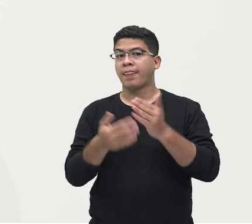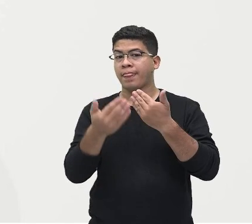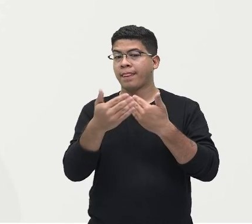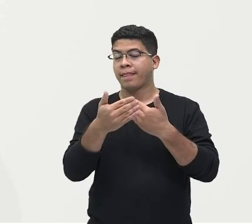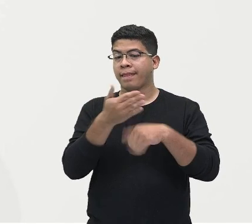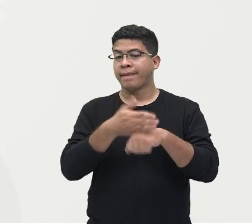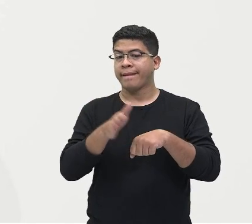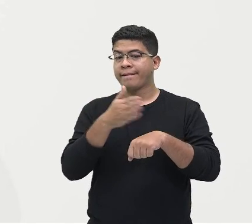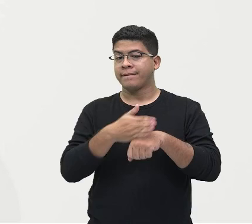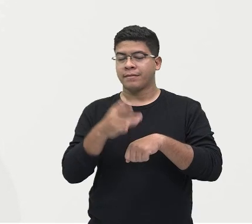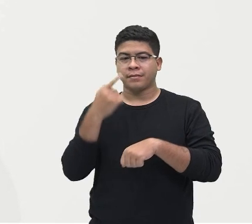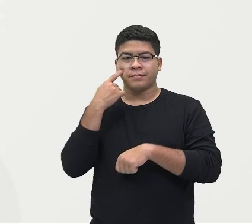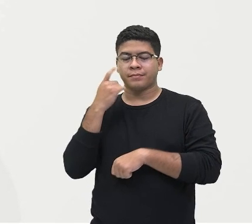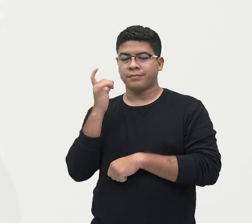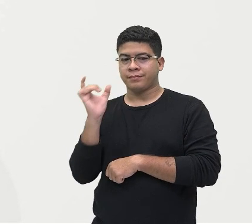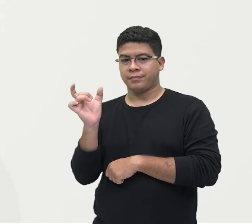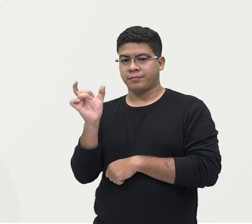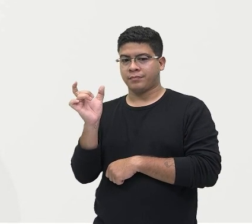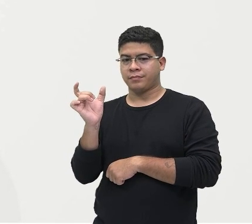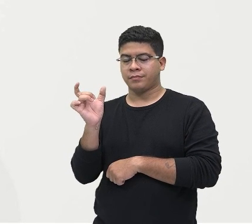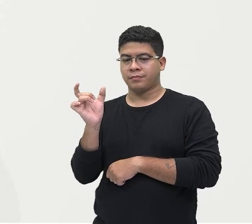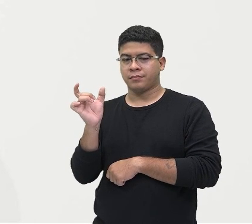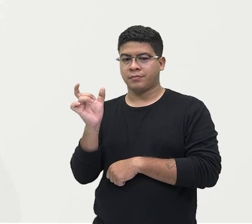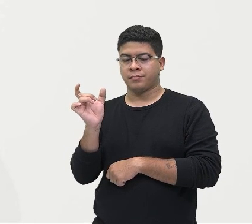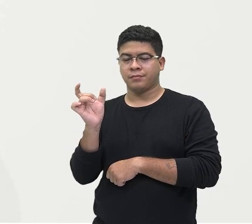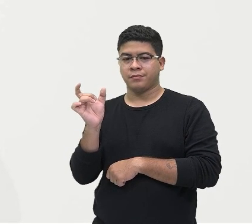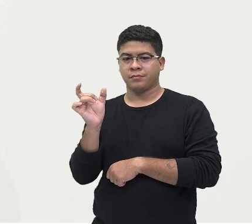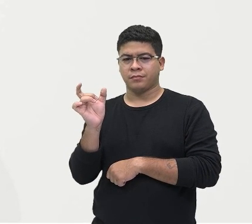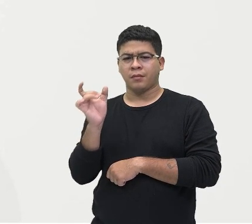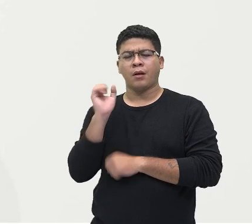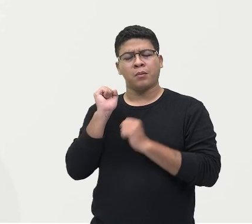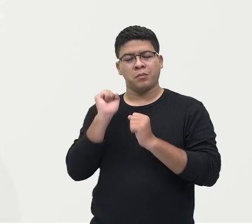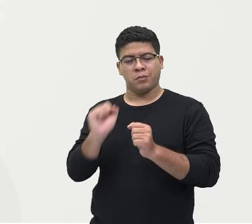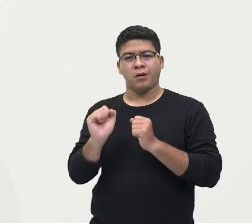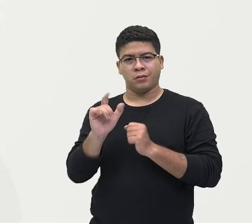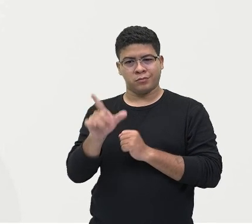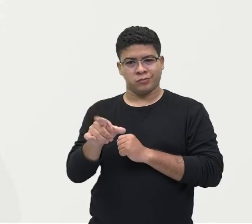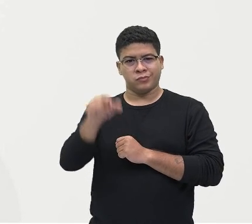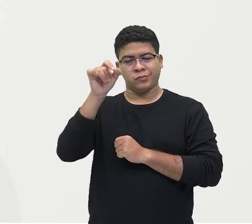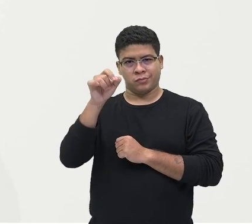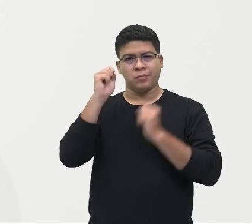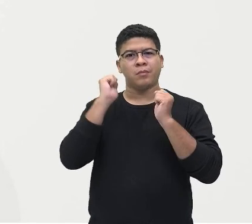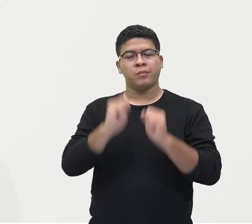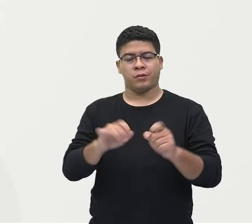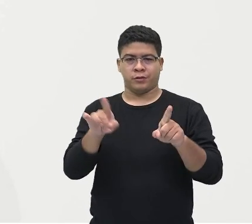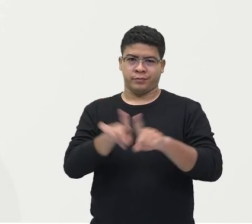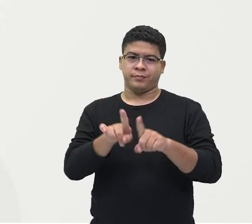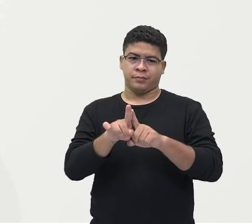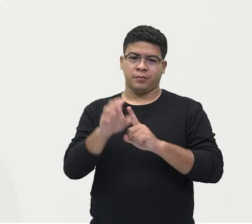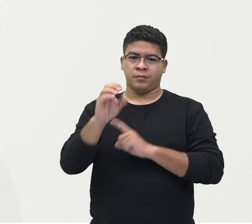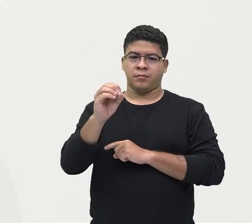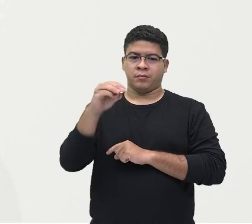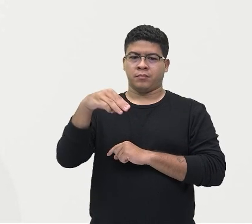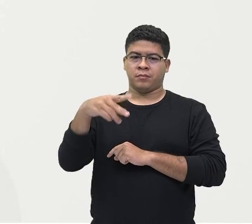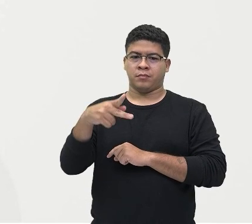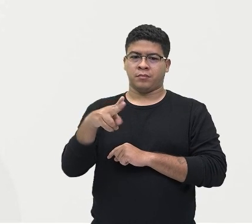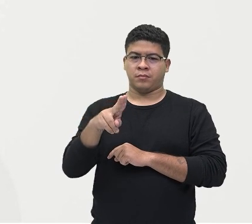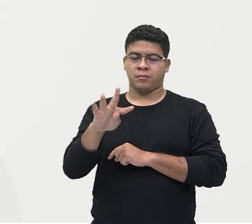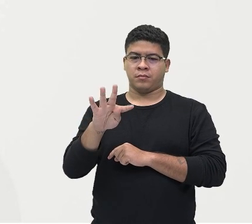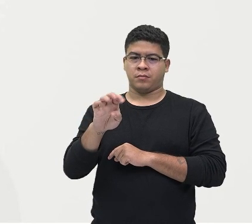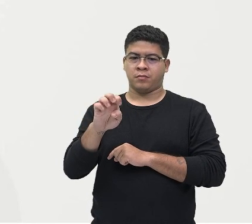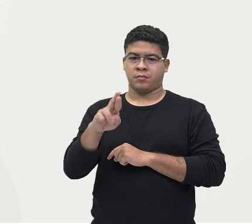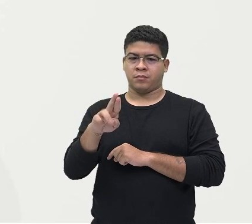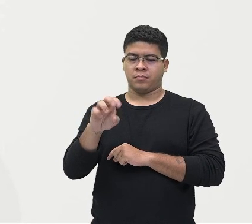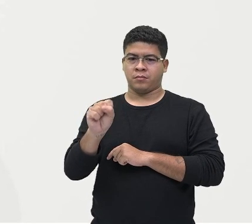tá? Então, to train computers to think and evolve like humans. Então, para